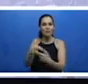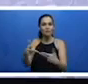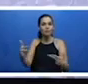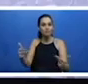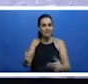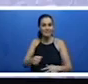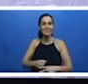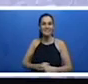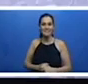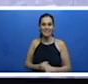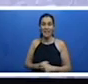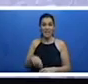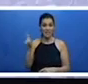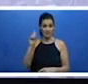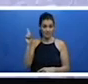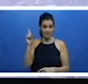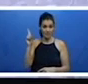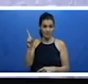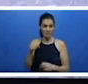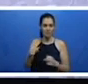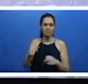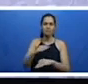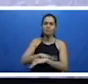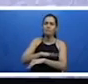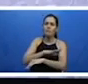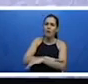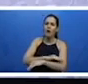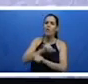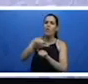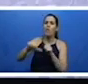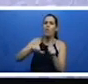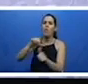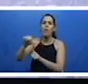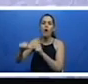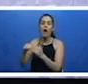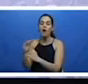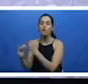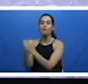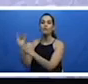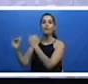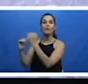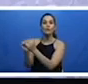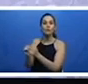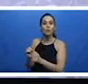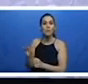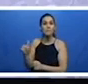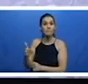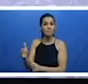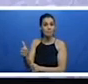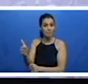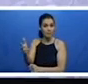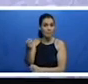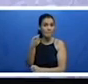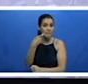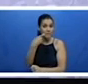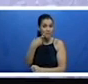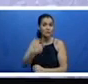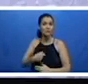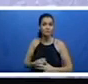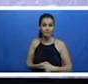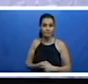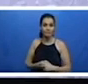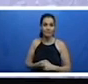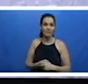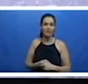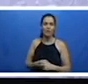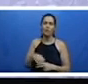Esses animais, esses anfíbios, eles evoluíram possivelmente a partir dos ancestrais dos peixes atuais. Como eu disse, num processo muito lento,